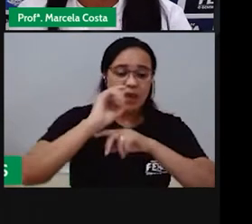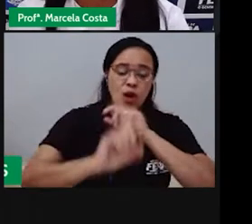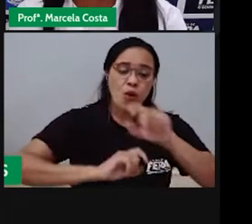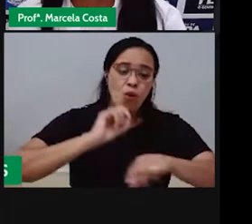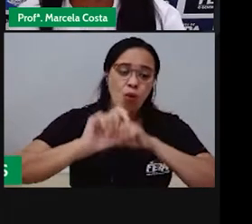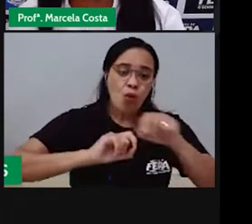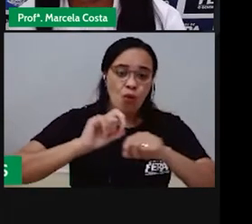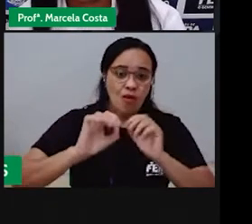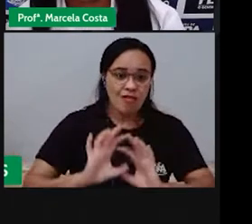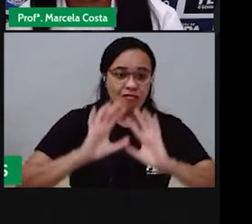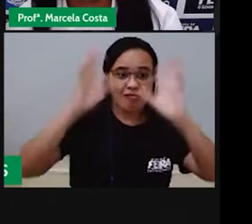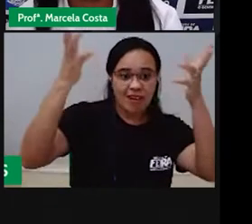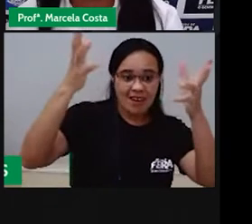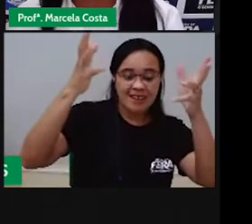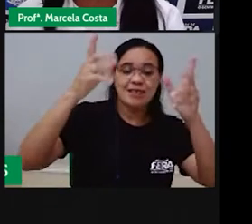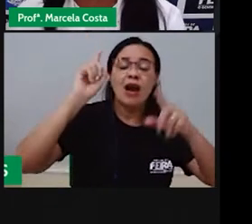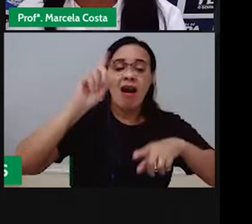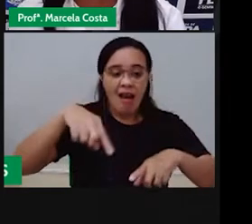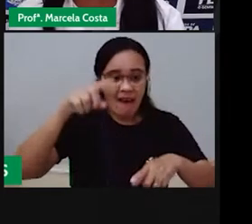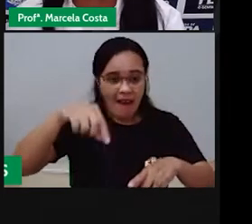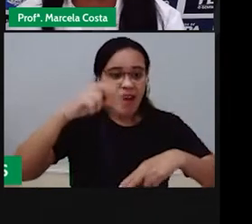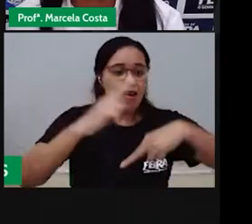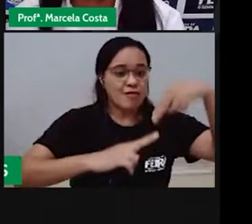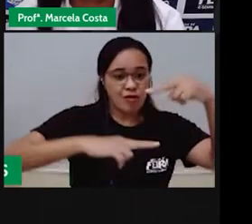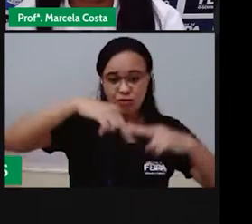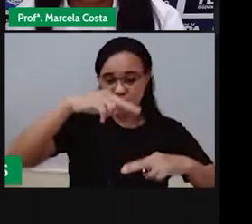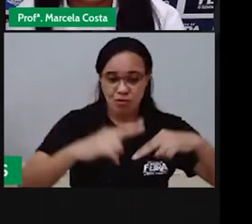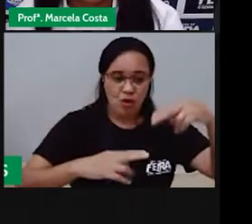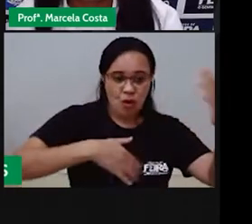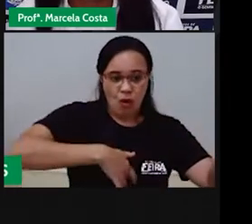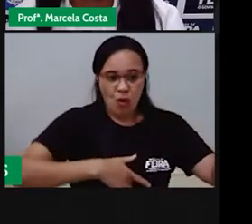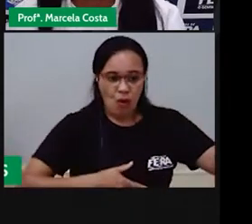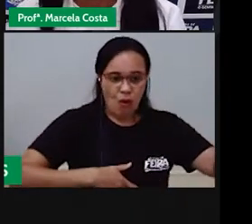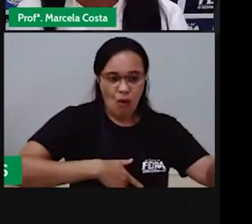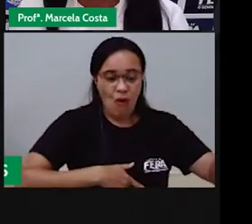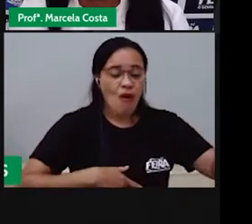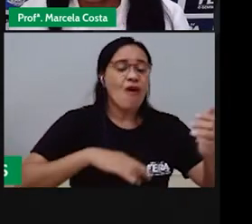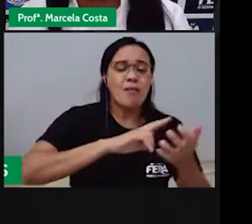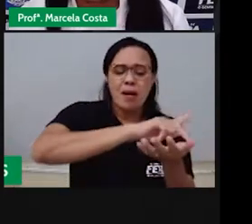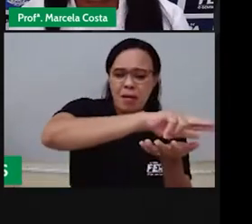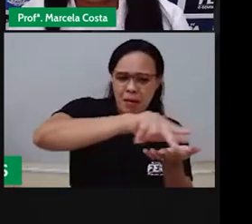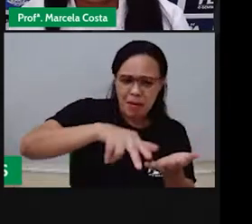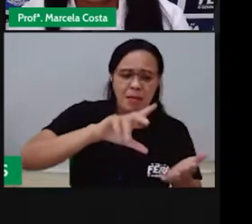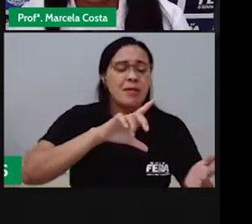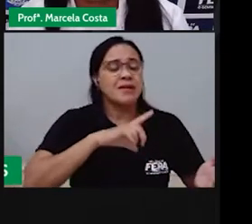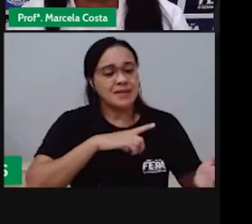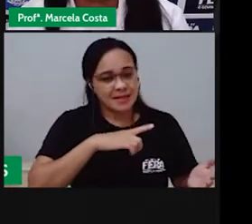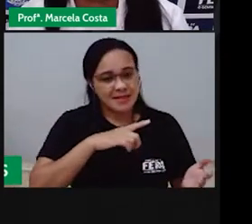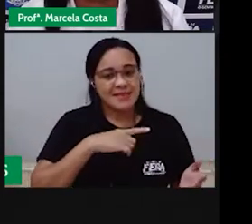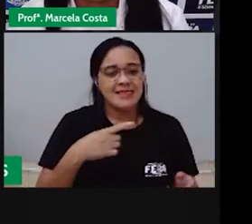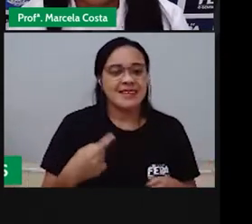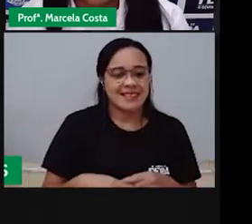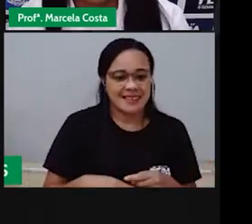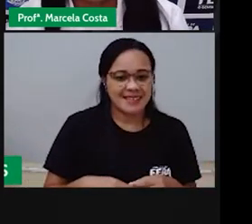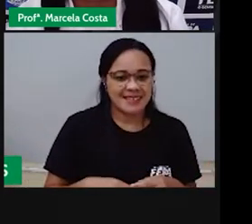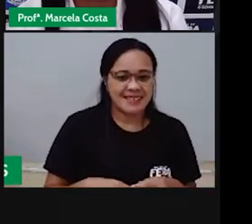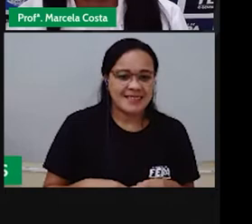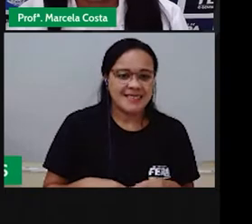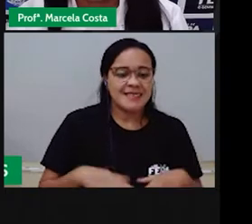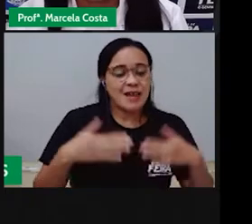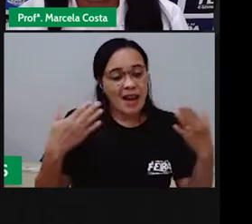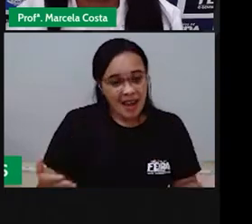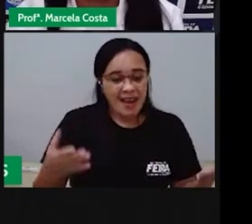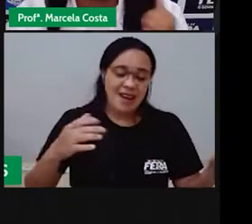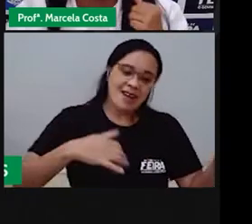fazem festivais de forró, festivais de quadrilha, a partir desse ritmo, que é